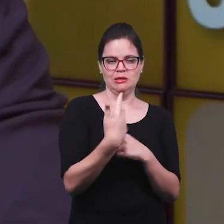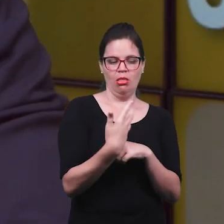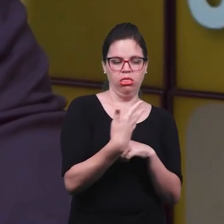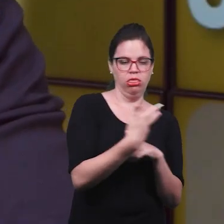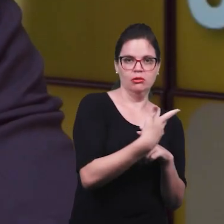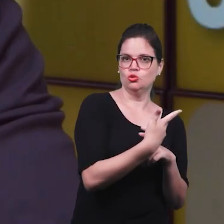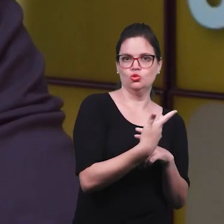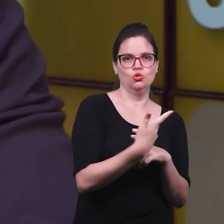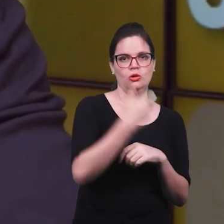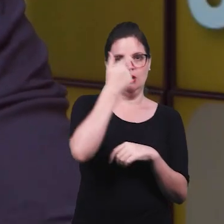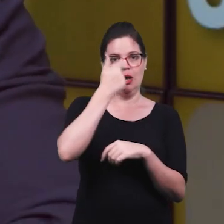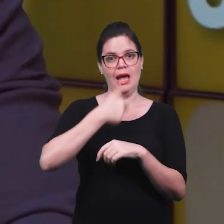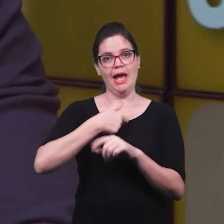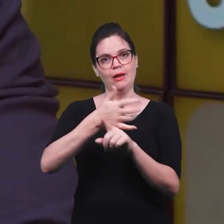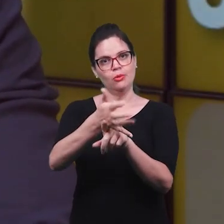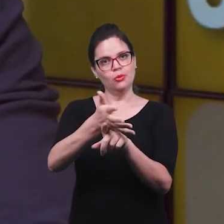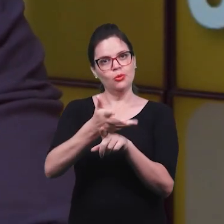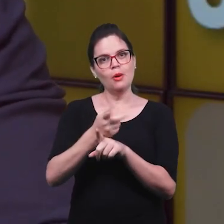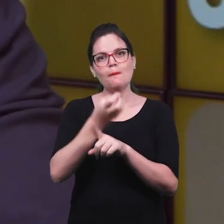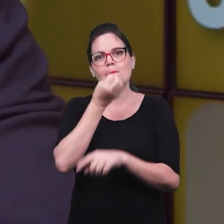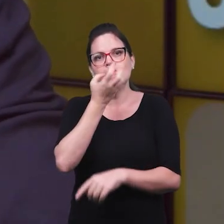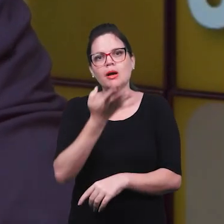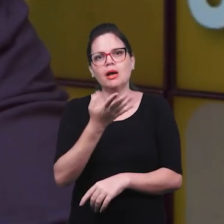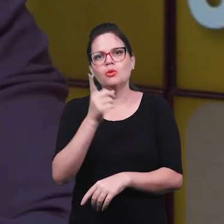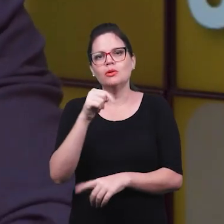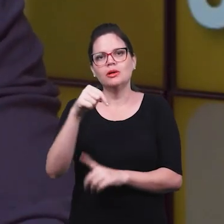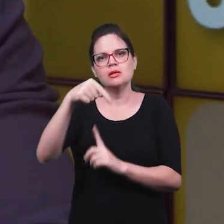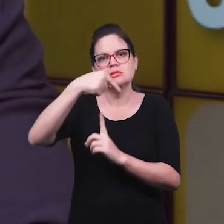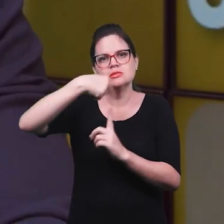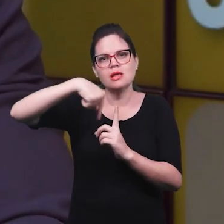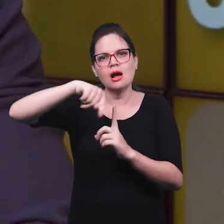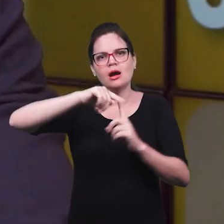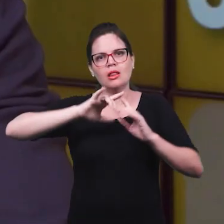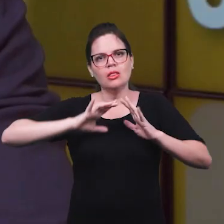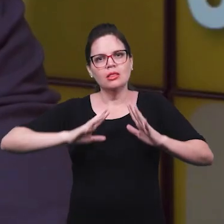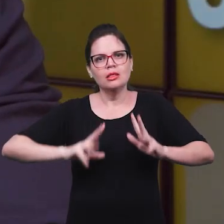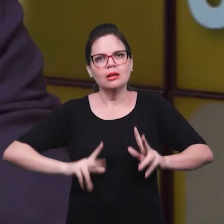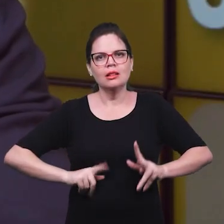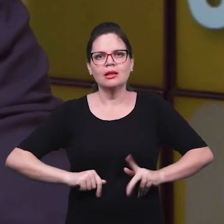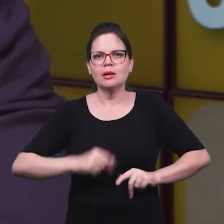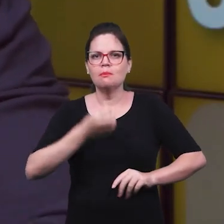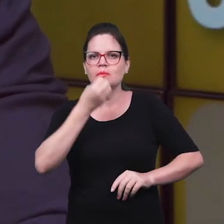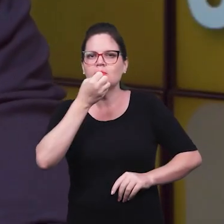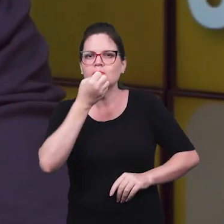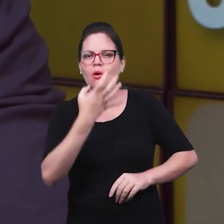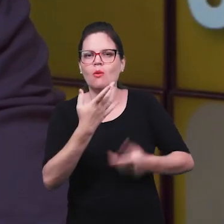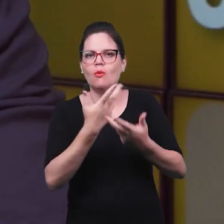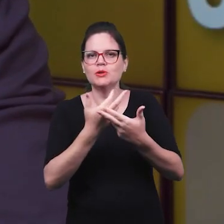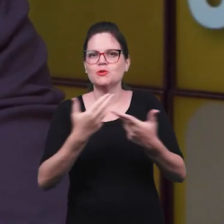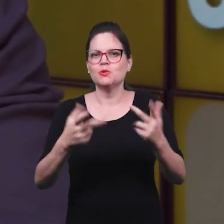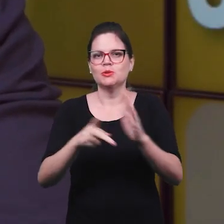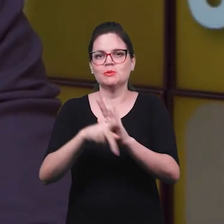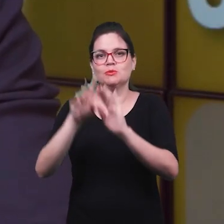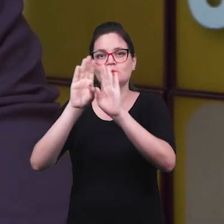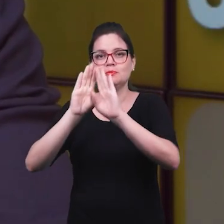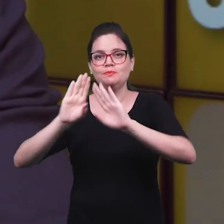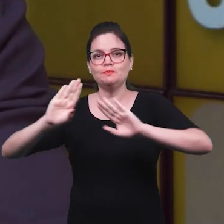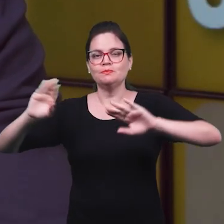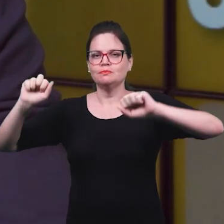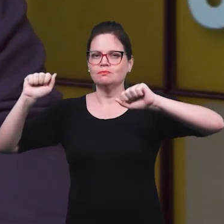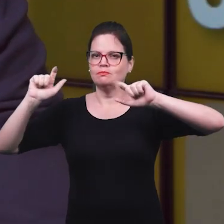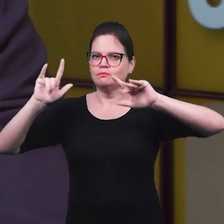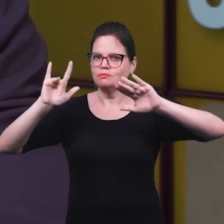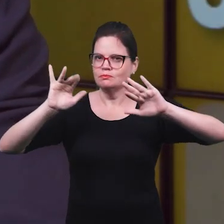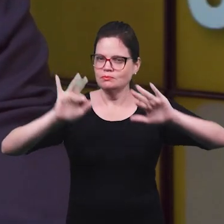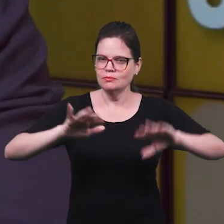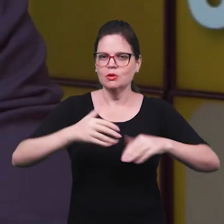bem, para aquilo que é santo, para os bons costumes, para aquilo que o Senhor tem